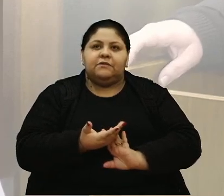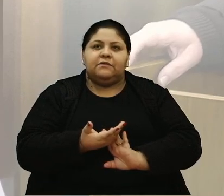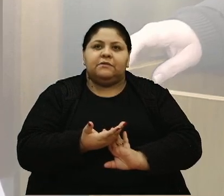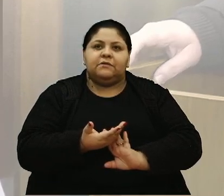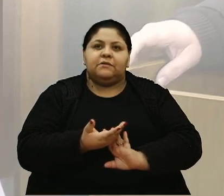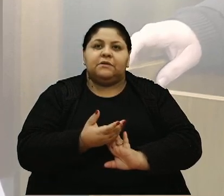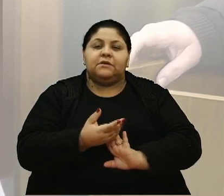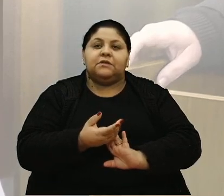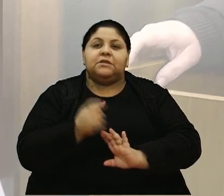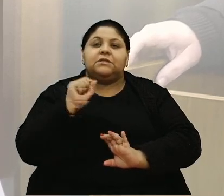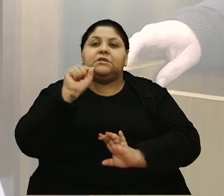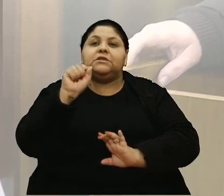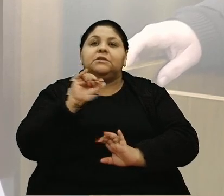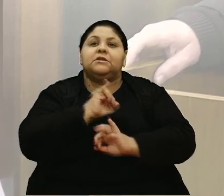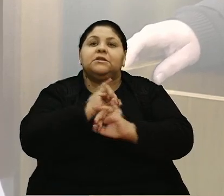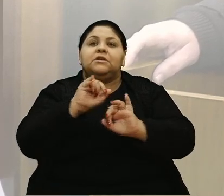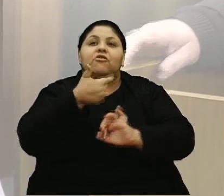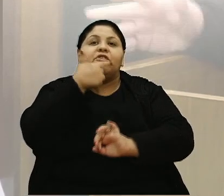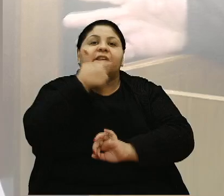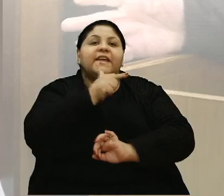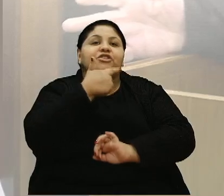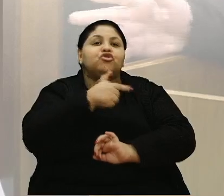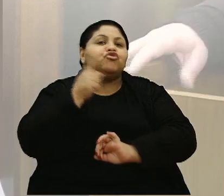Se eu falar queijo de Minas,